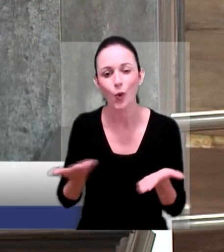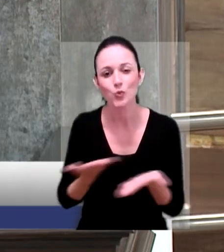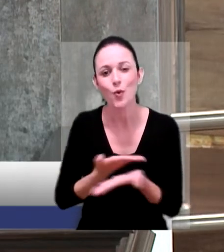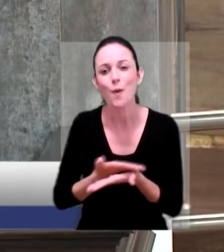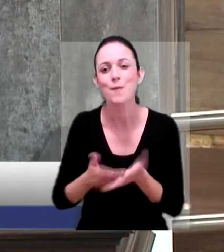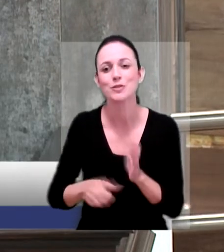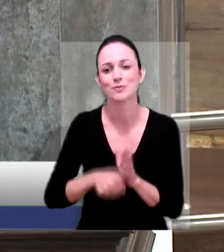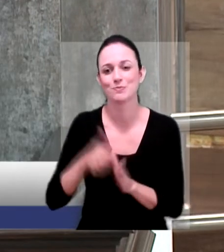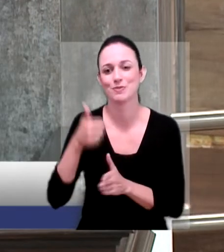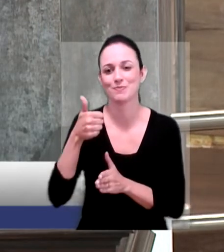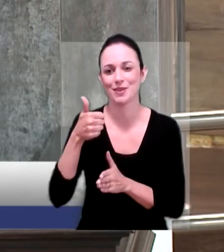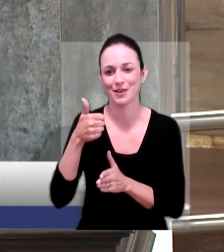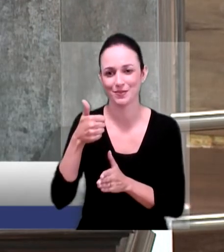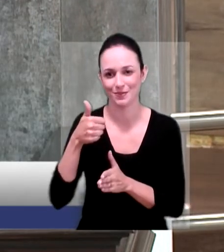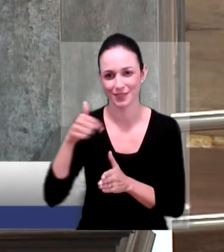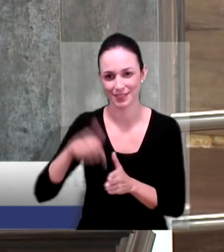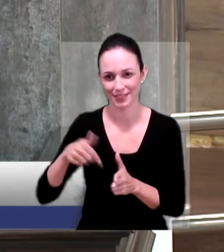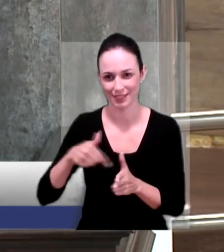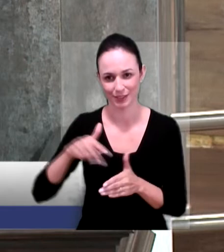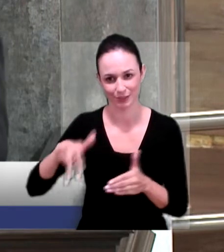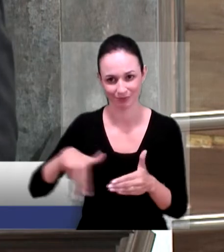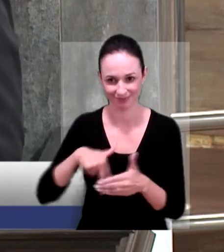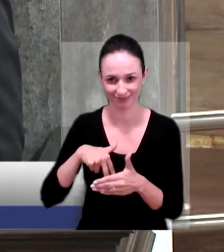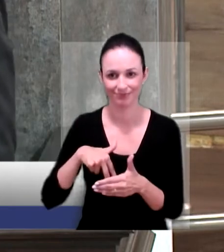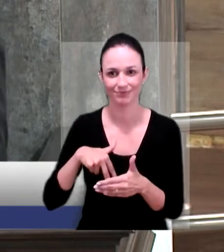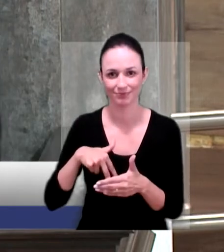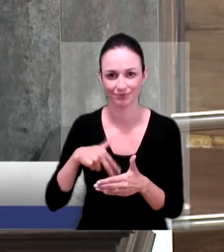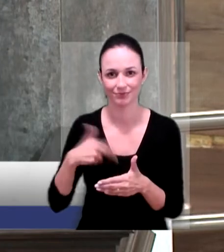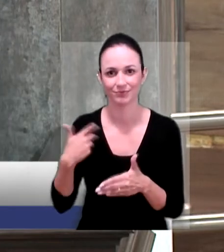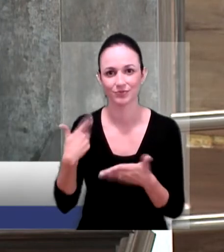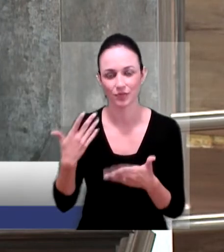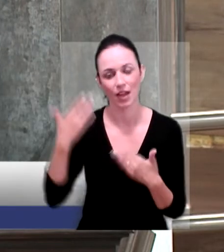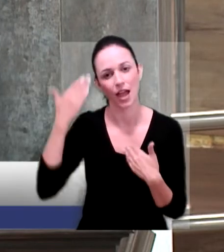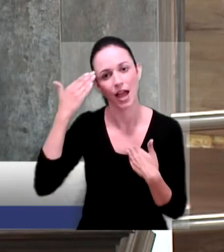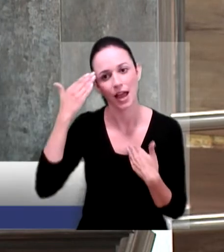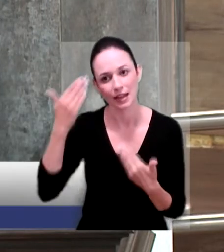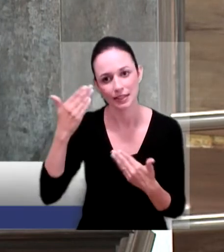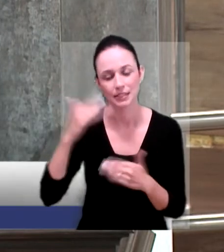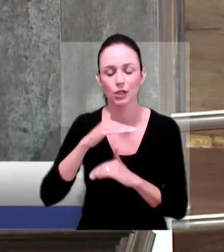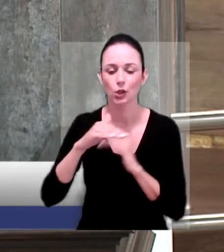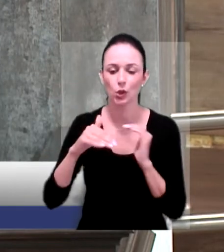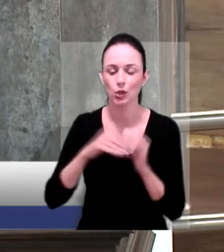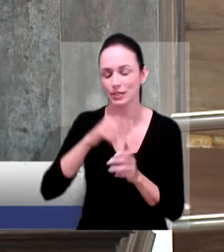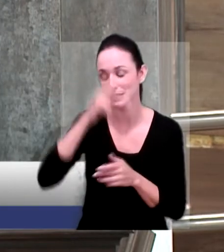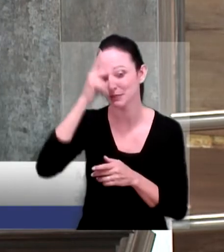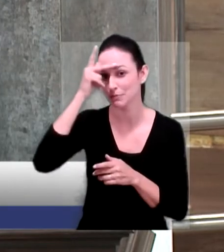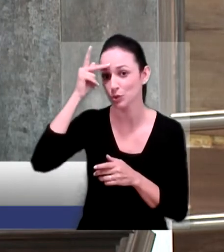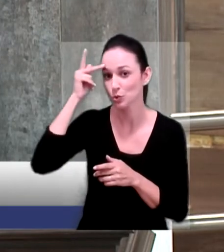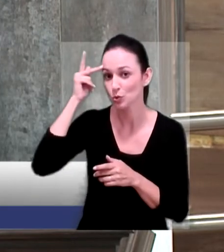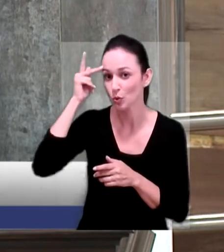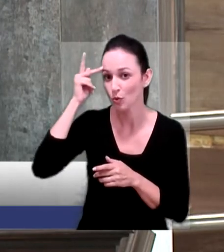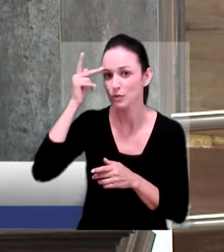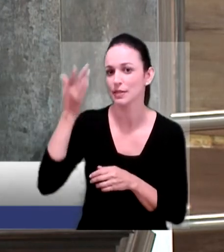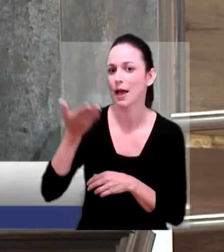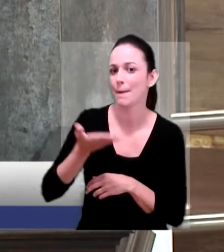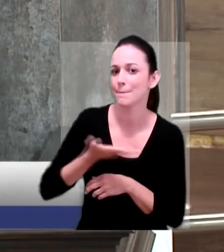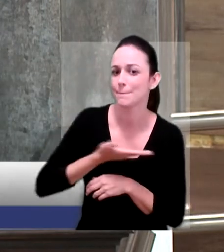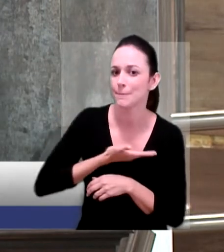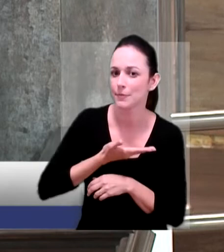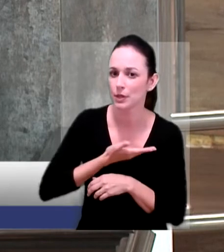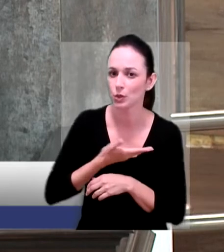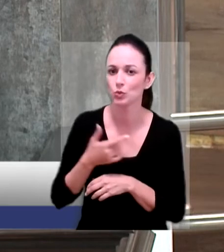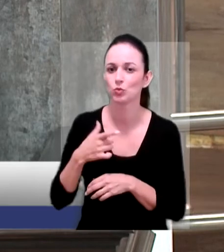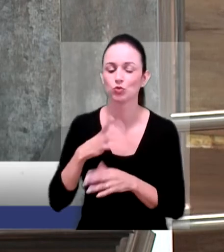e venho para agradecer a todas as pessoas, meus amigos que eu tive o contato